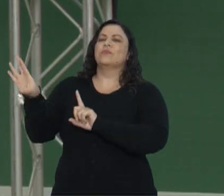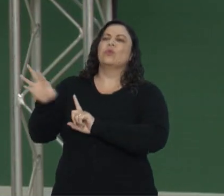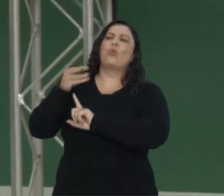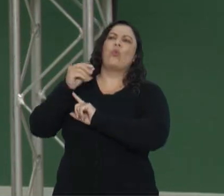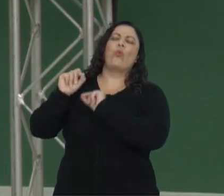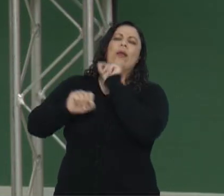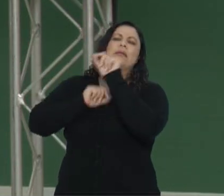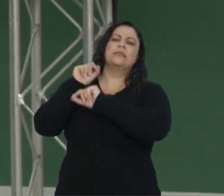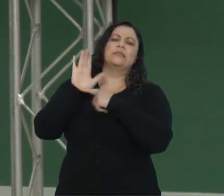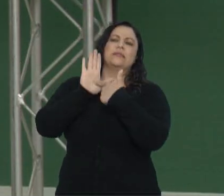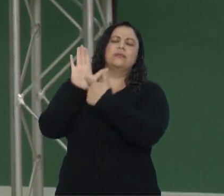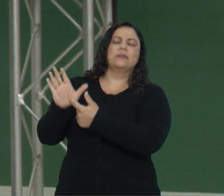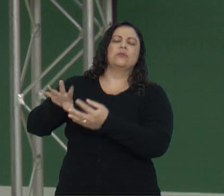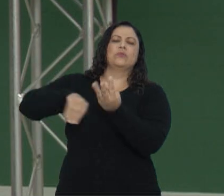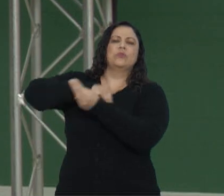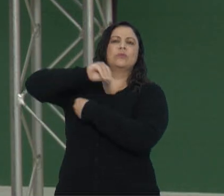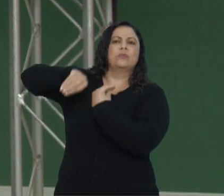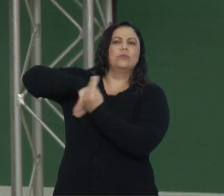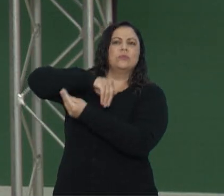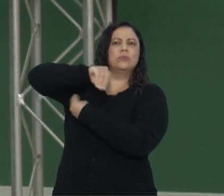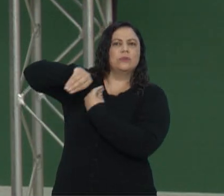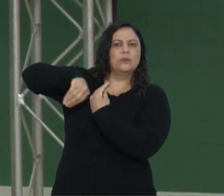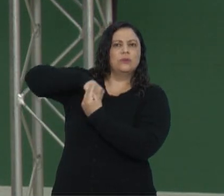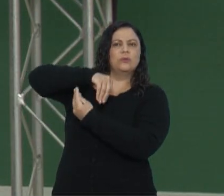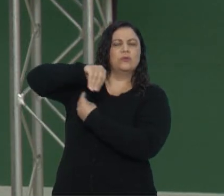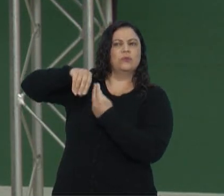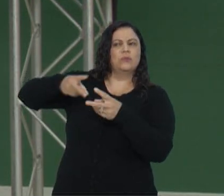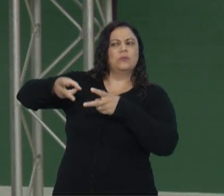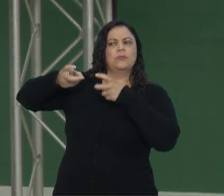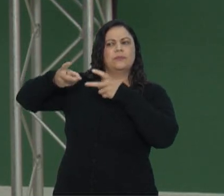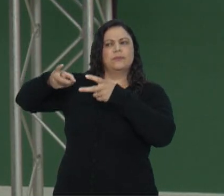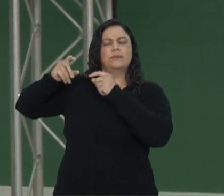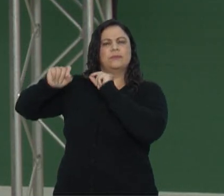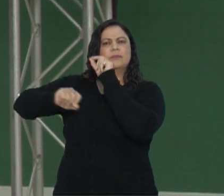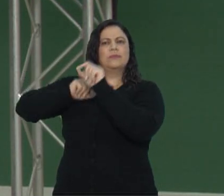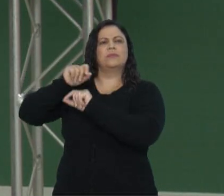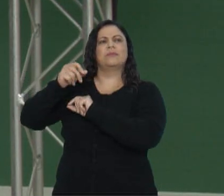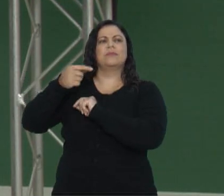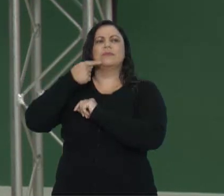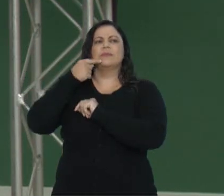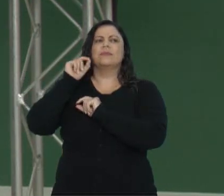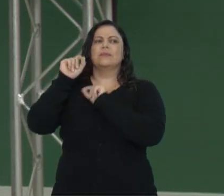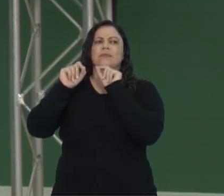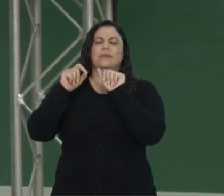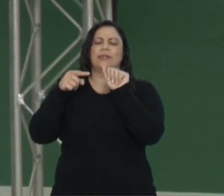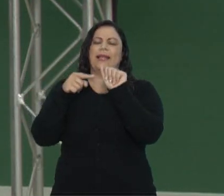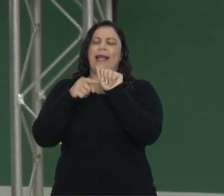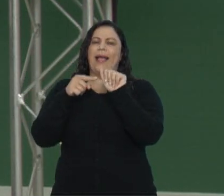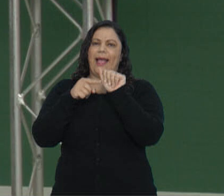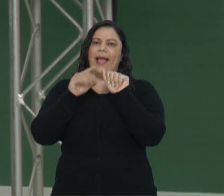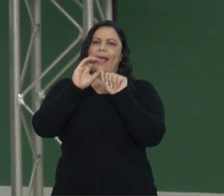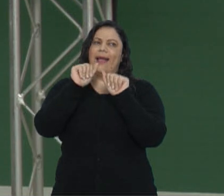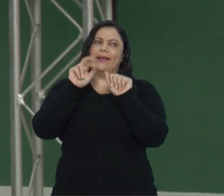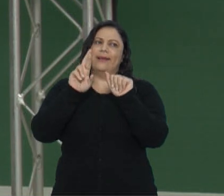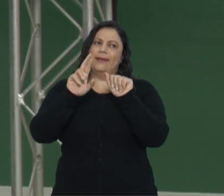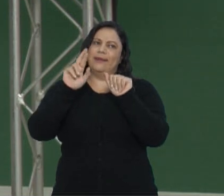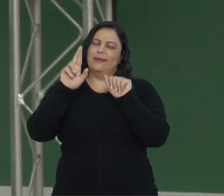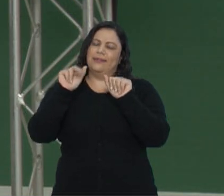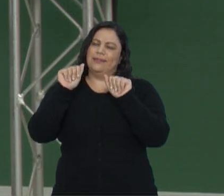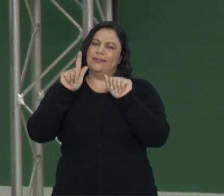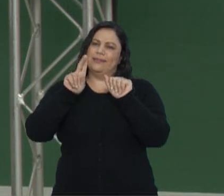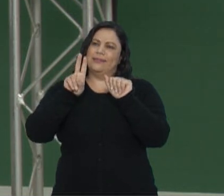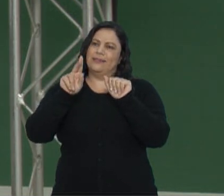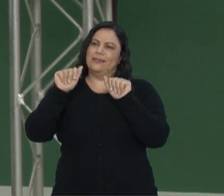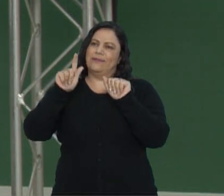mestiços, porém fazia perspectiva centrífuga. Falamos de quem? Caravaggio, ele é o cara europeu lá, o italiano.